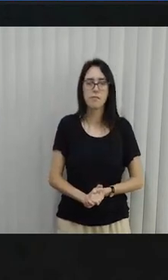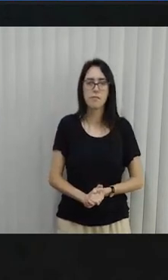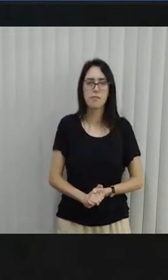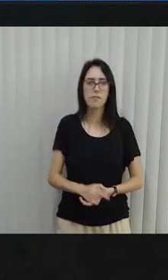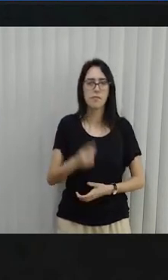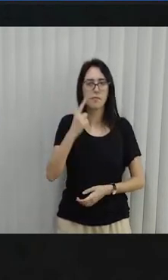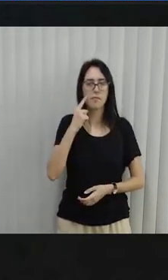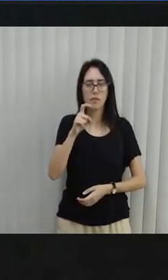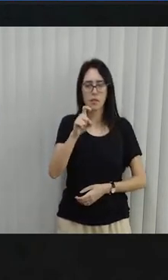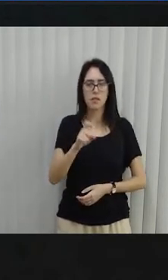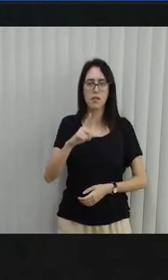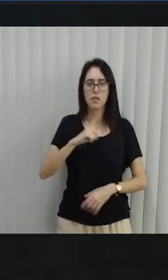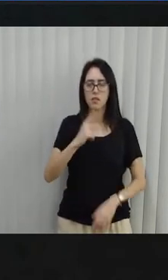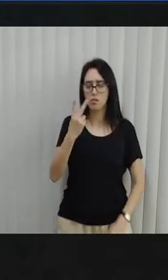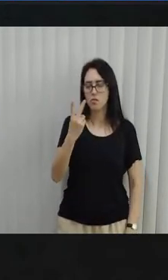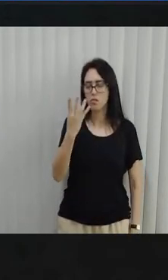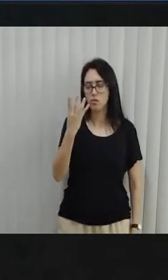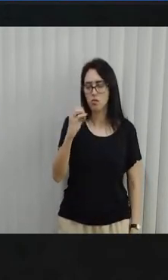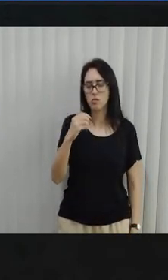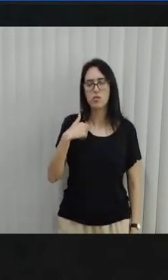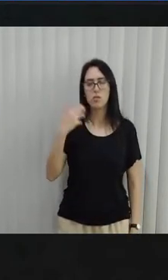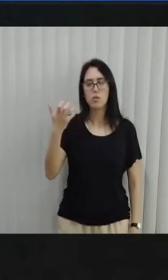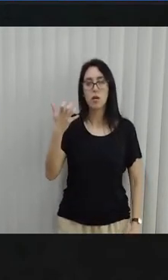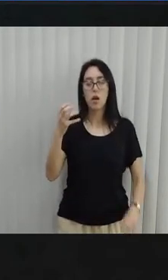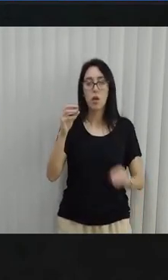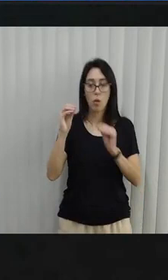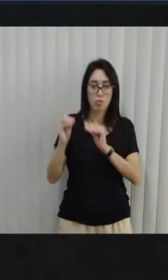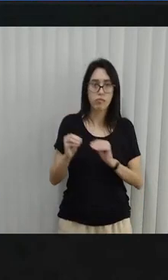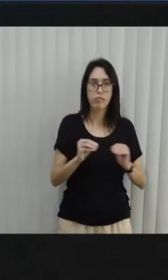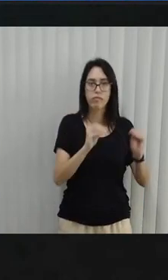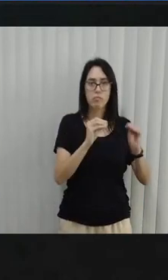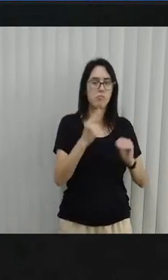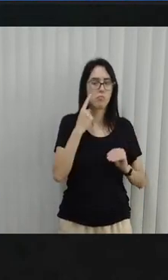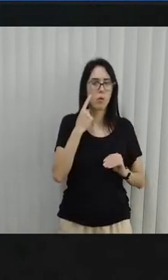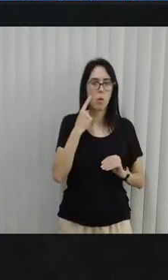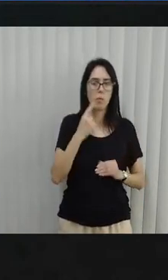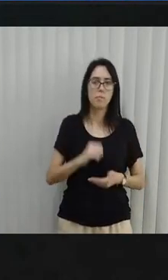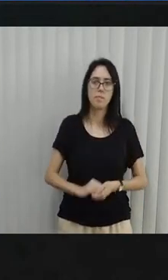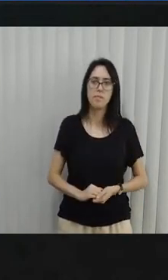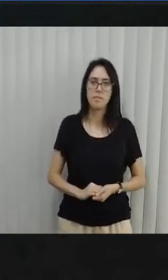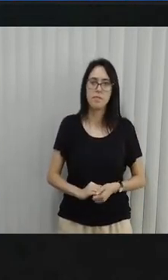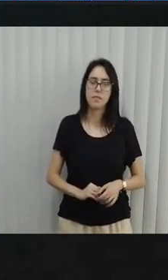está com 240. Eu quero que ele vá para essa posição. Então, vá para X...